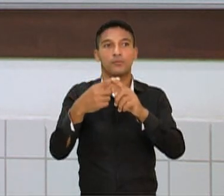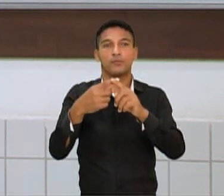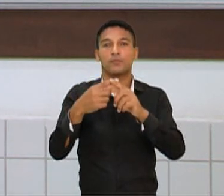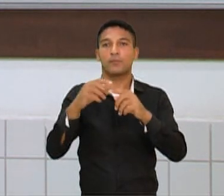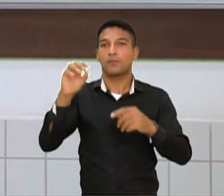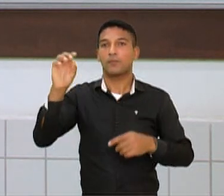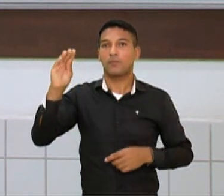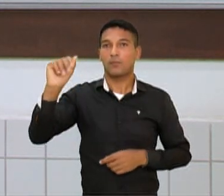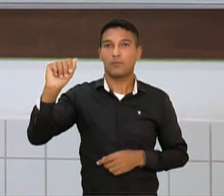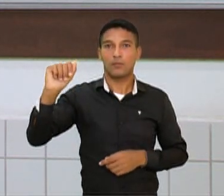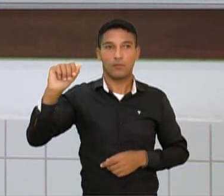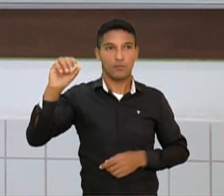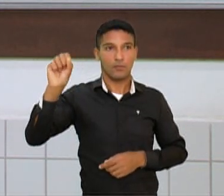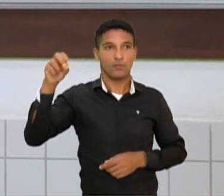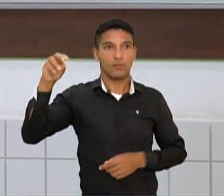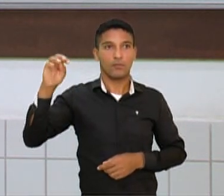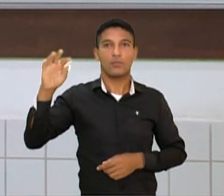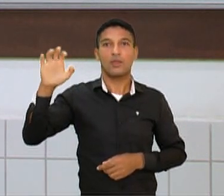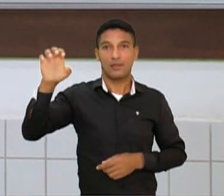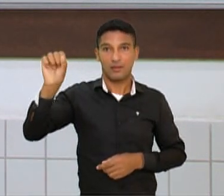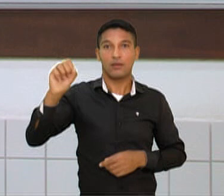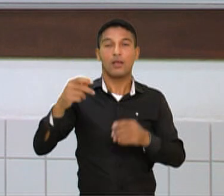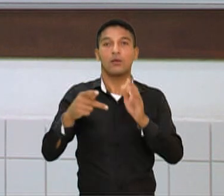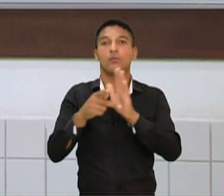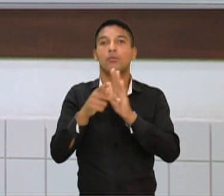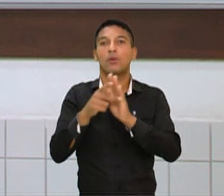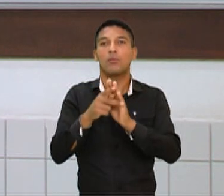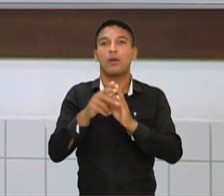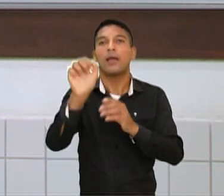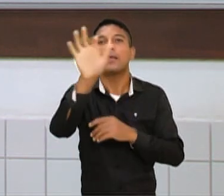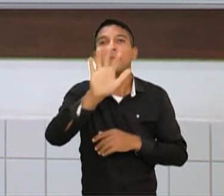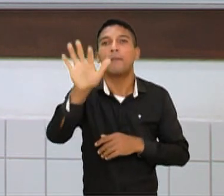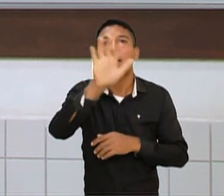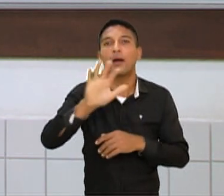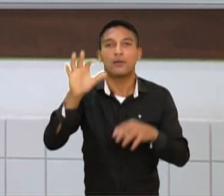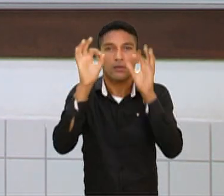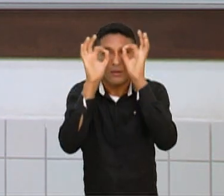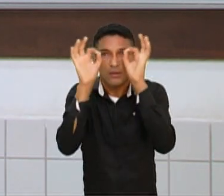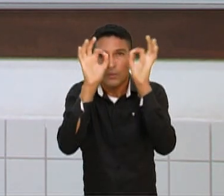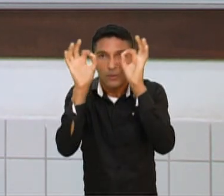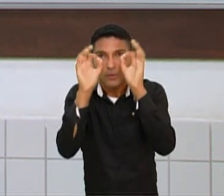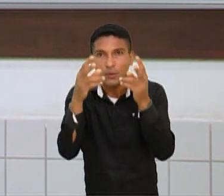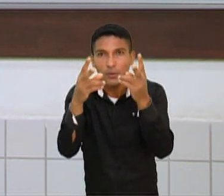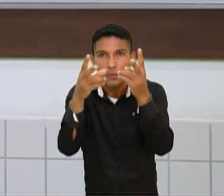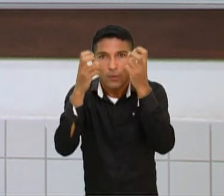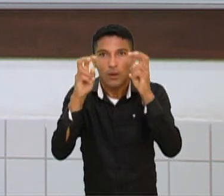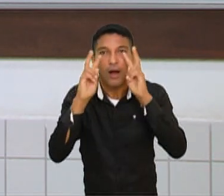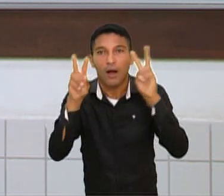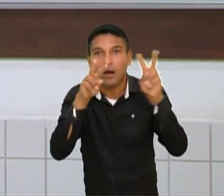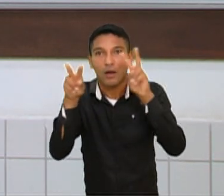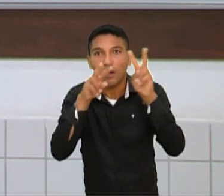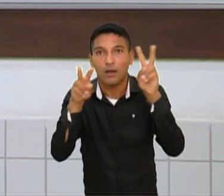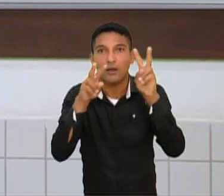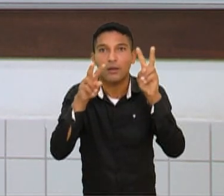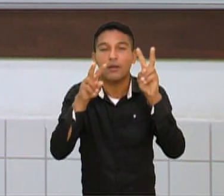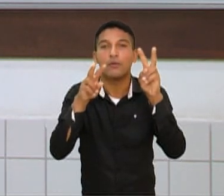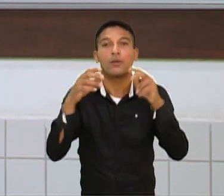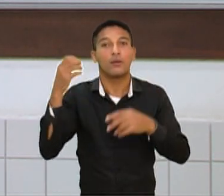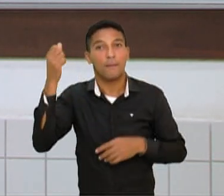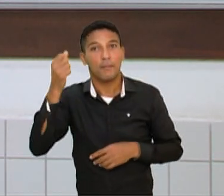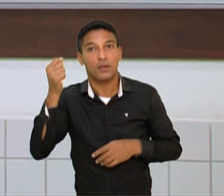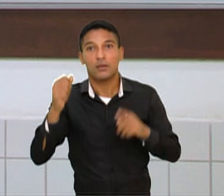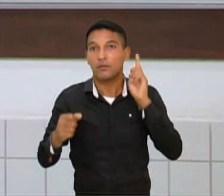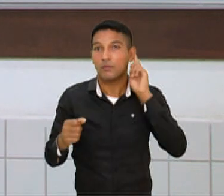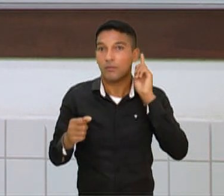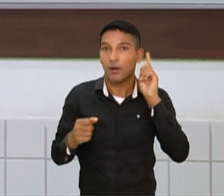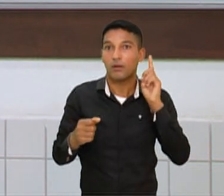relacionados à percepção da imagem. Tá? Então, somente os bastonetes eles vão estar visualizando a imagem preto e branco.